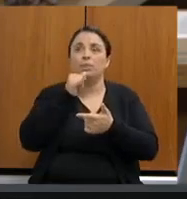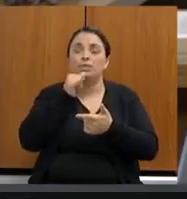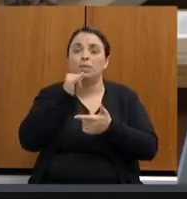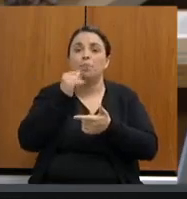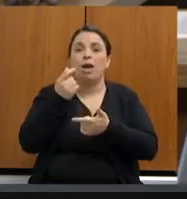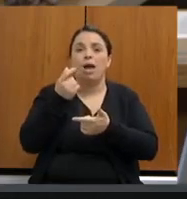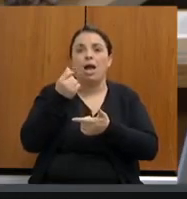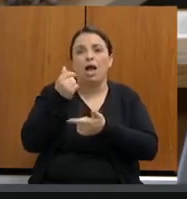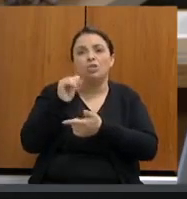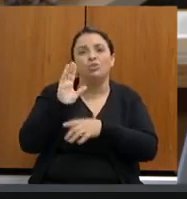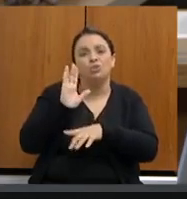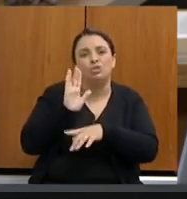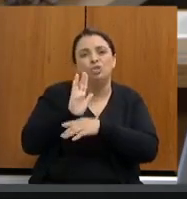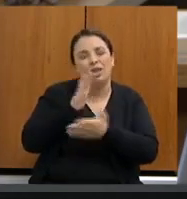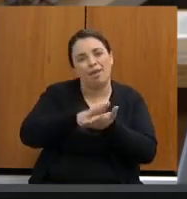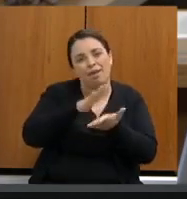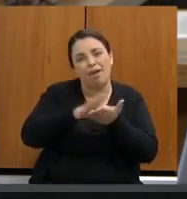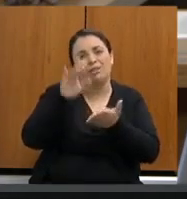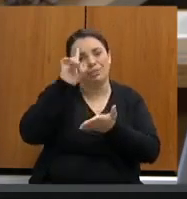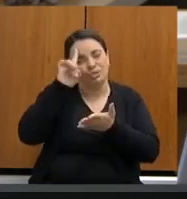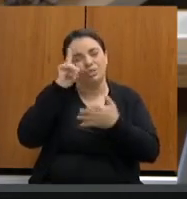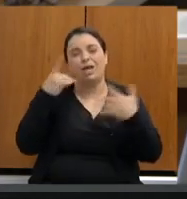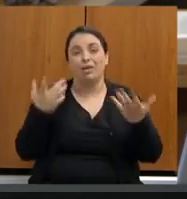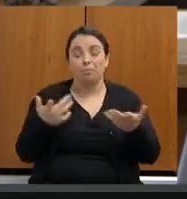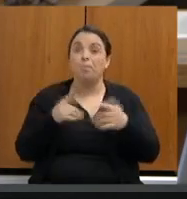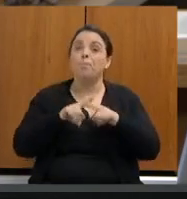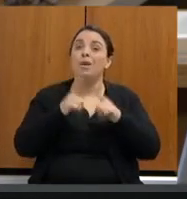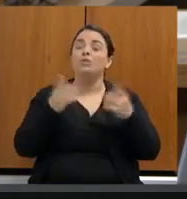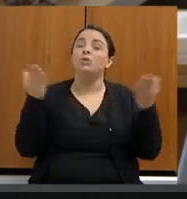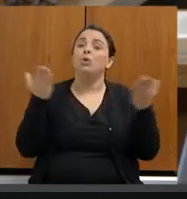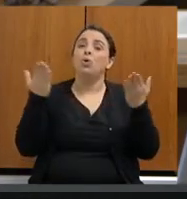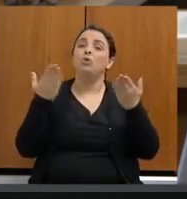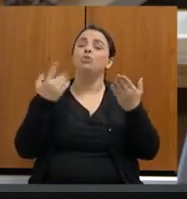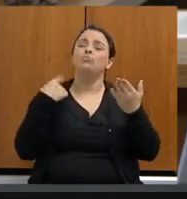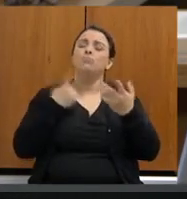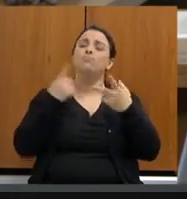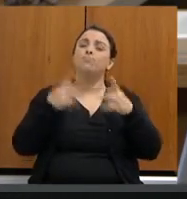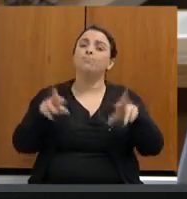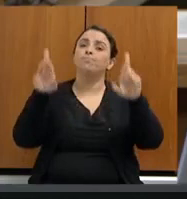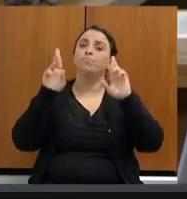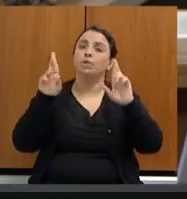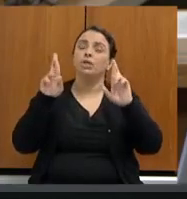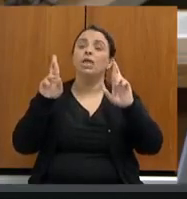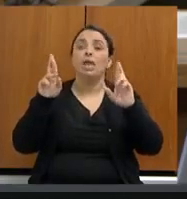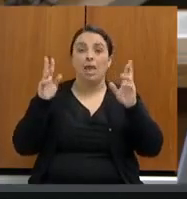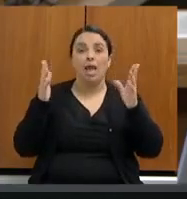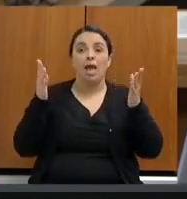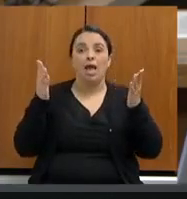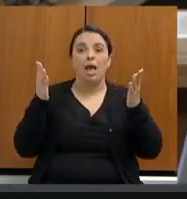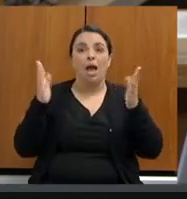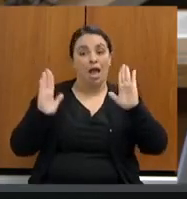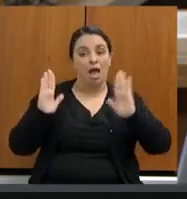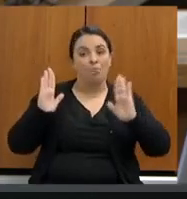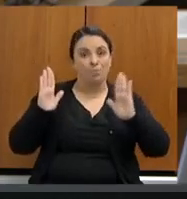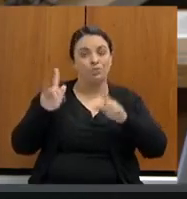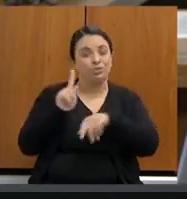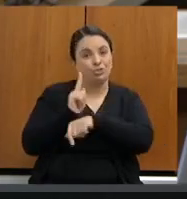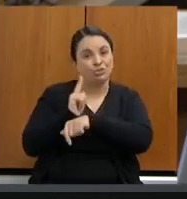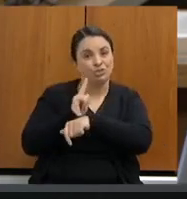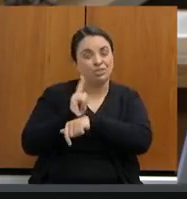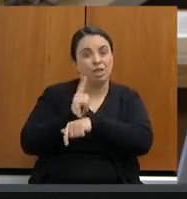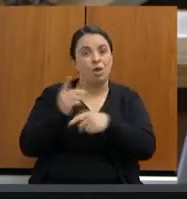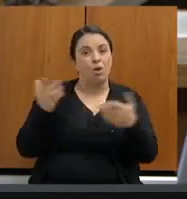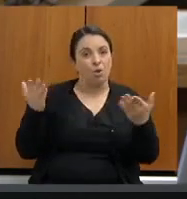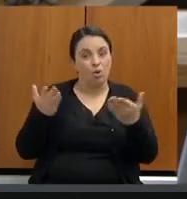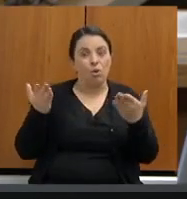mas a nossa expectativa hoje é que com essa gestão que nós temos sido Estamos fazendo nós